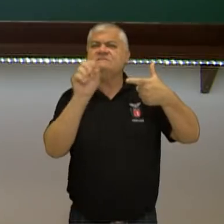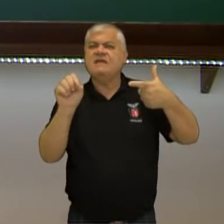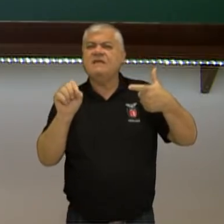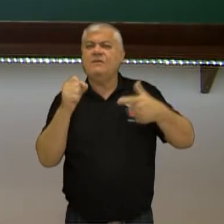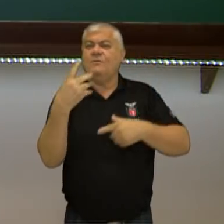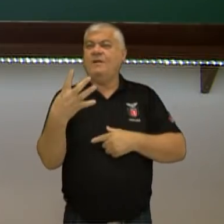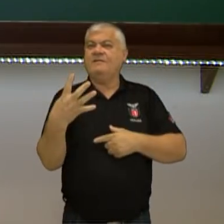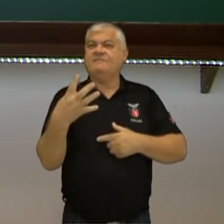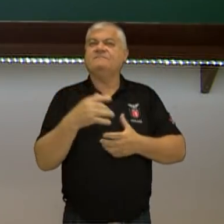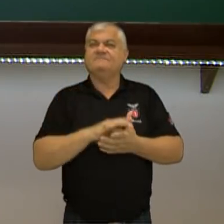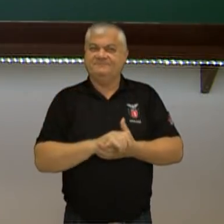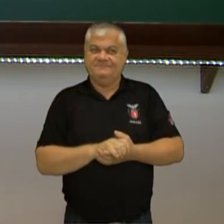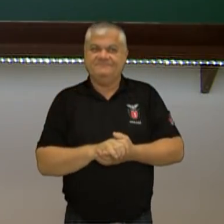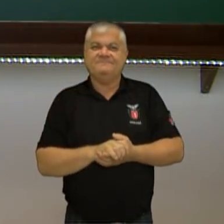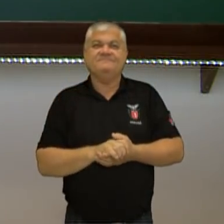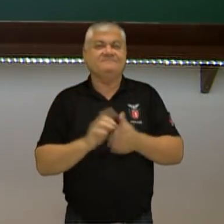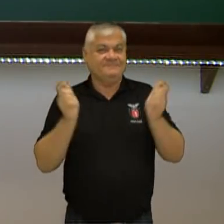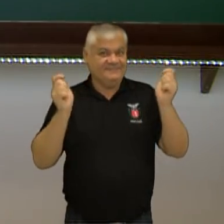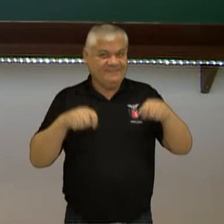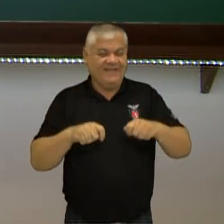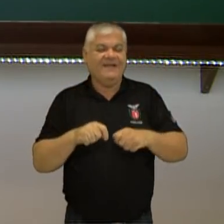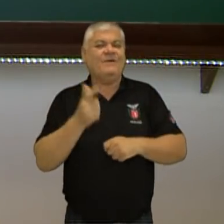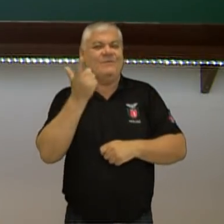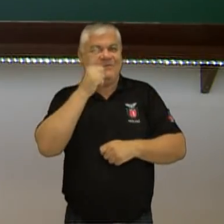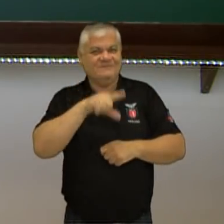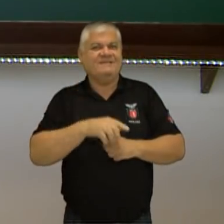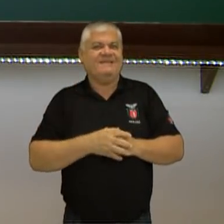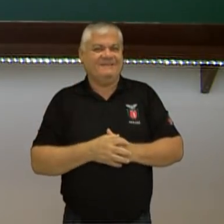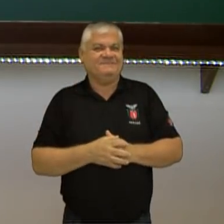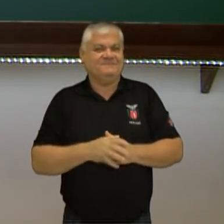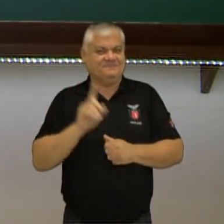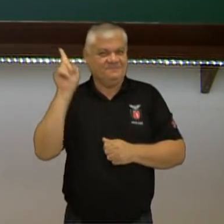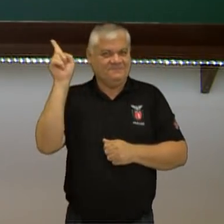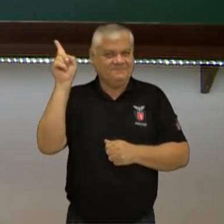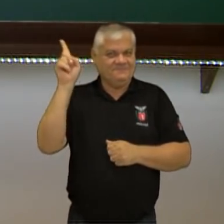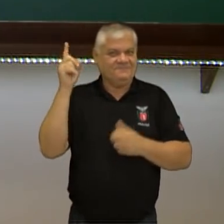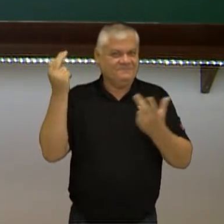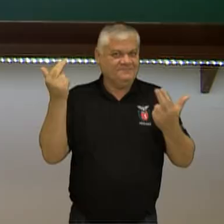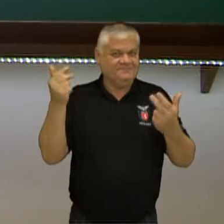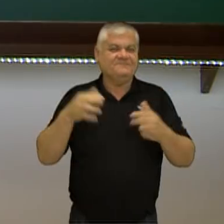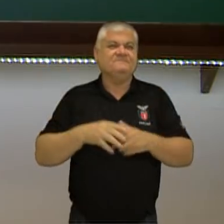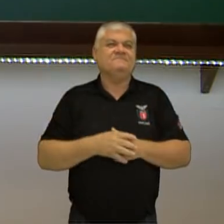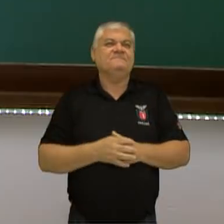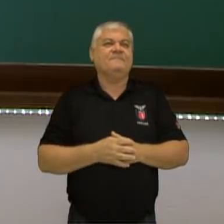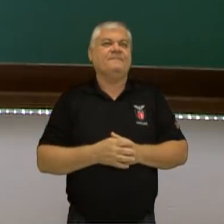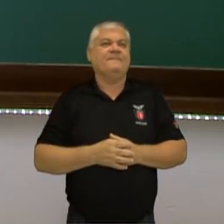denominador 100. Mas quando isso é possível, a gente pode usar esse truque da fração equivalente.